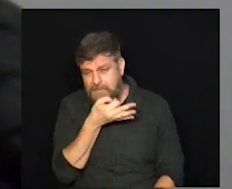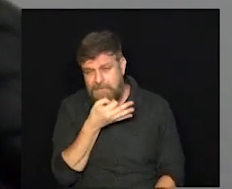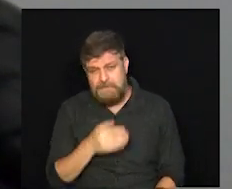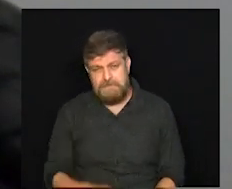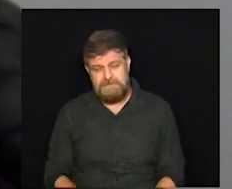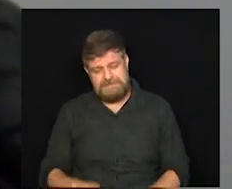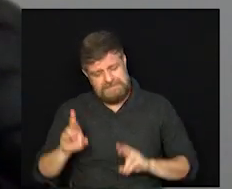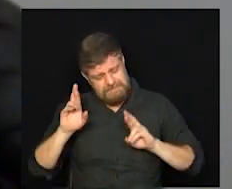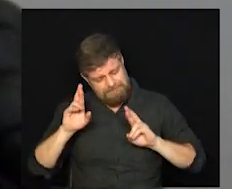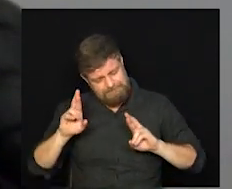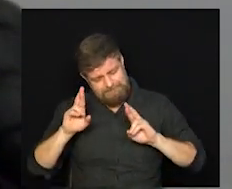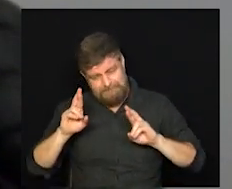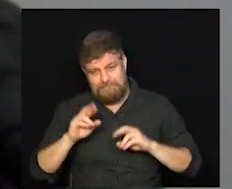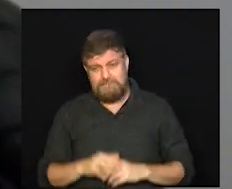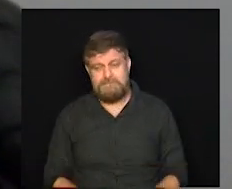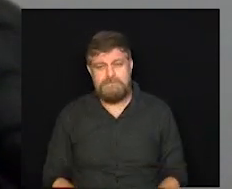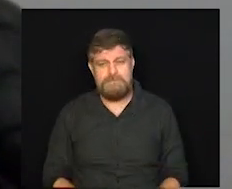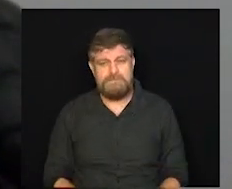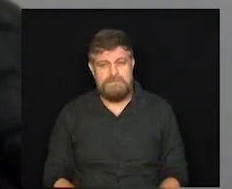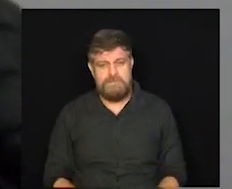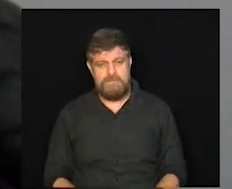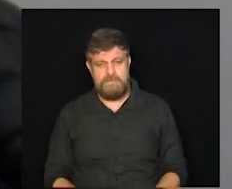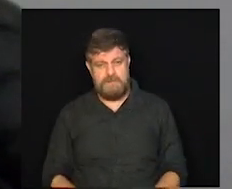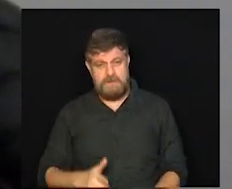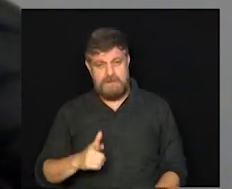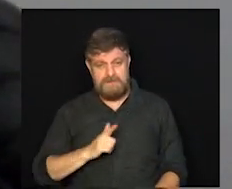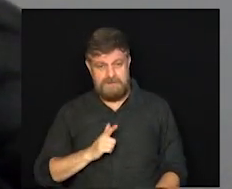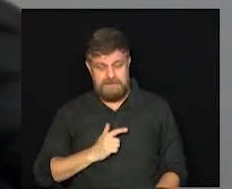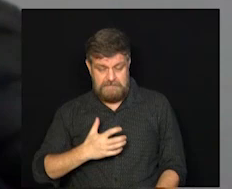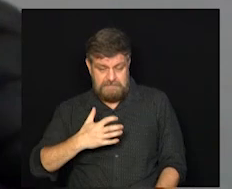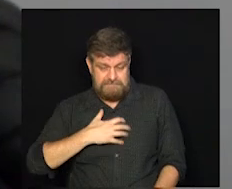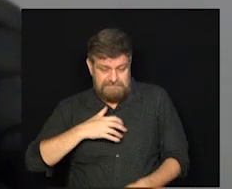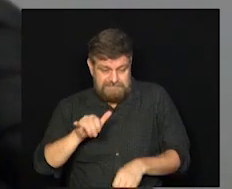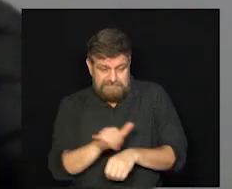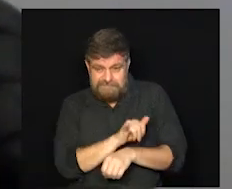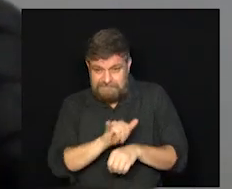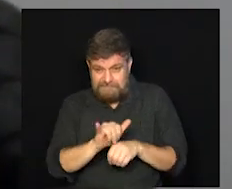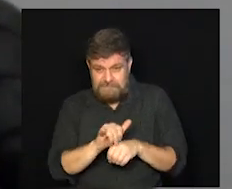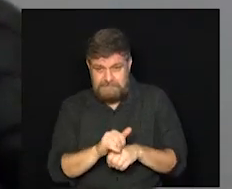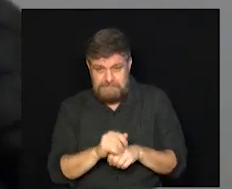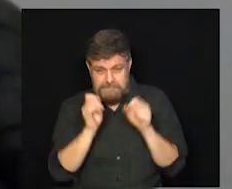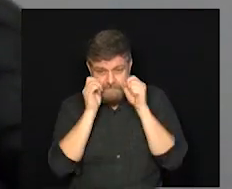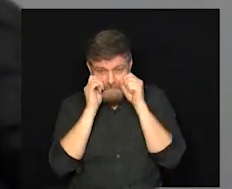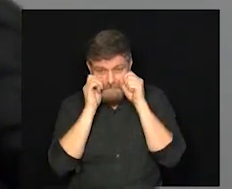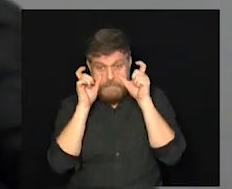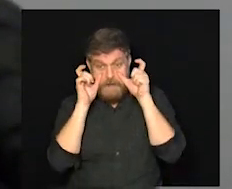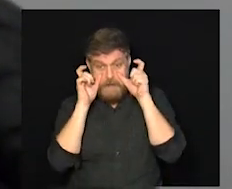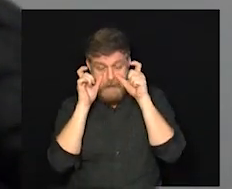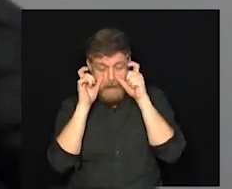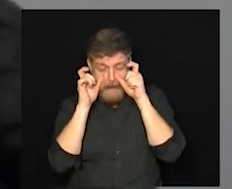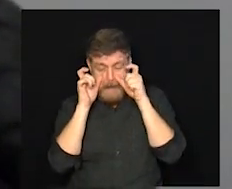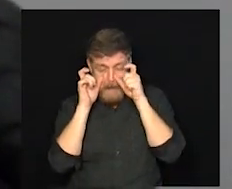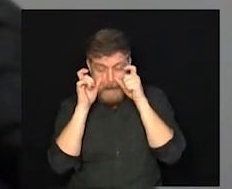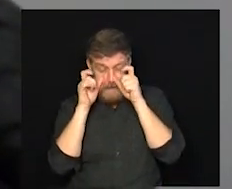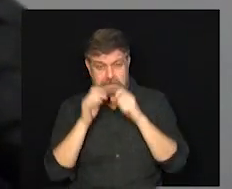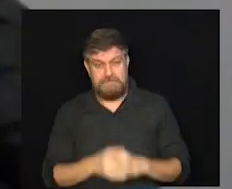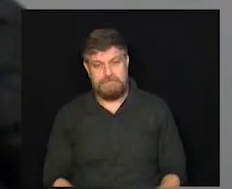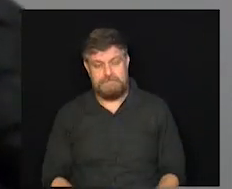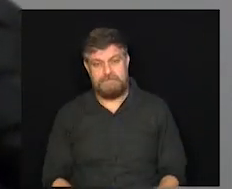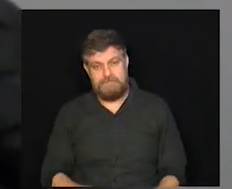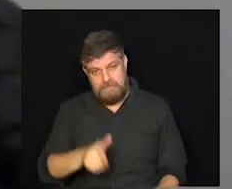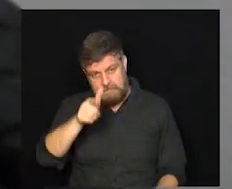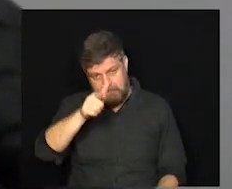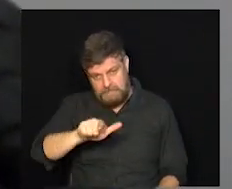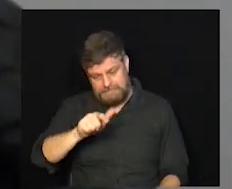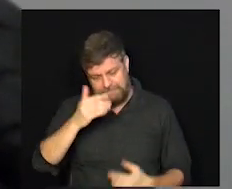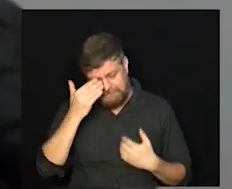Espero poder ter, de alguma maneira, chamado a atenção sobre essa questão. E, mais uma vez, fico